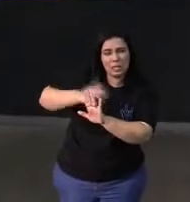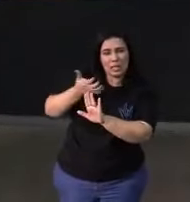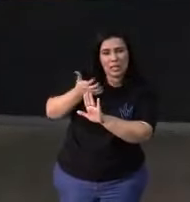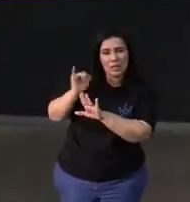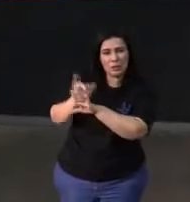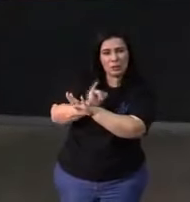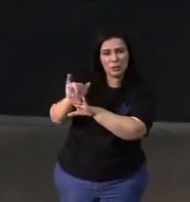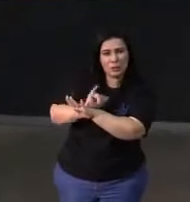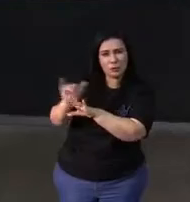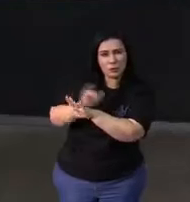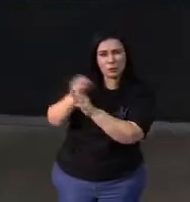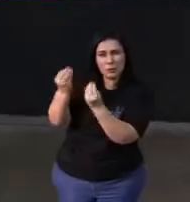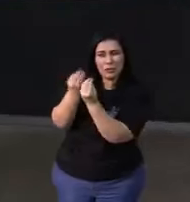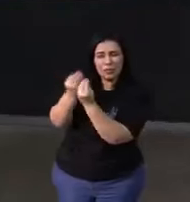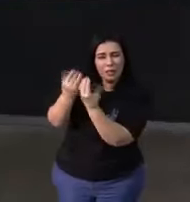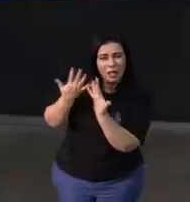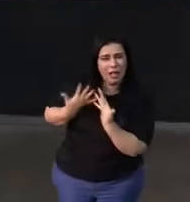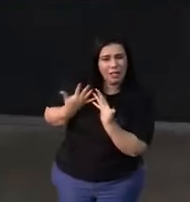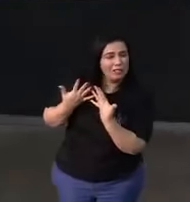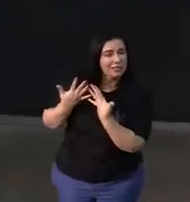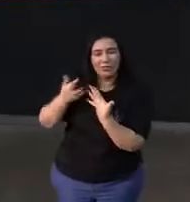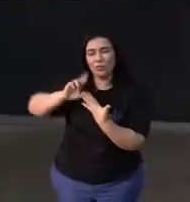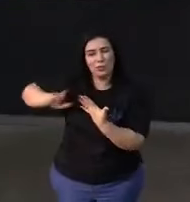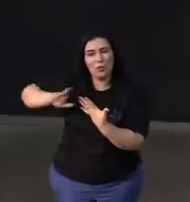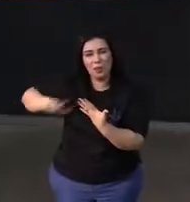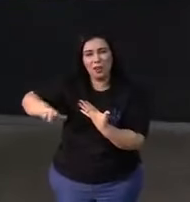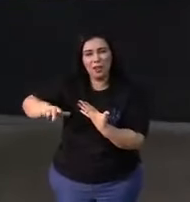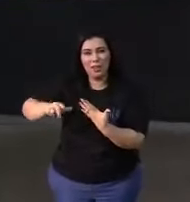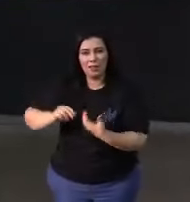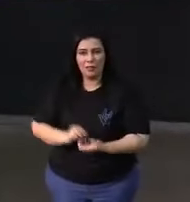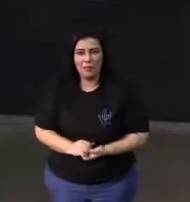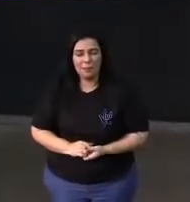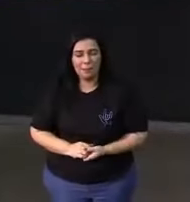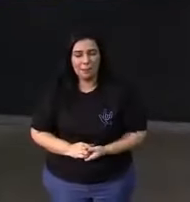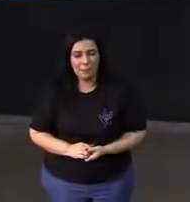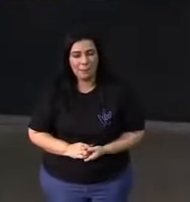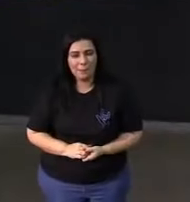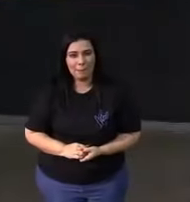sinais. São os sinais que seguem os que creem.